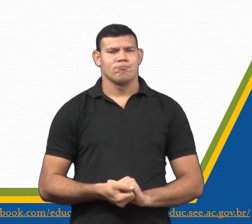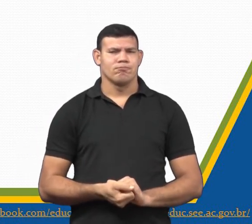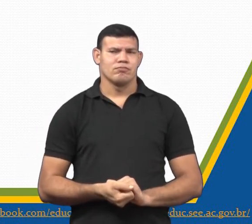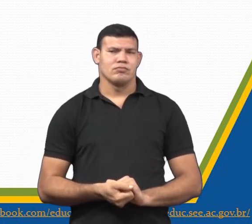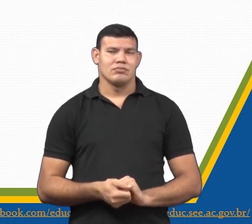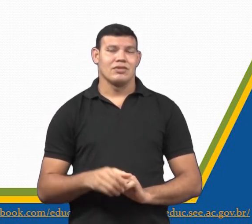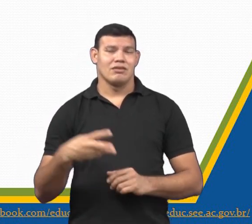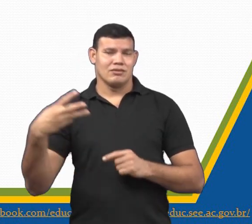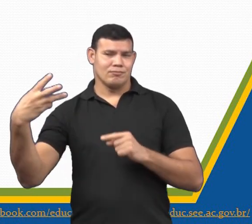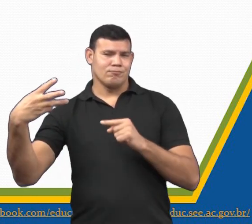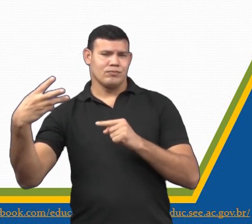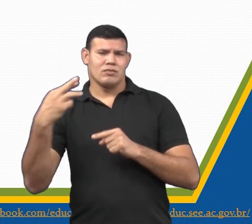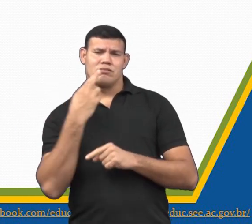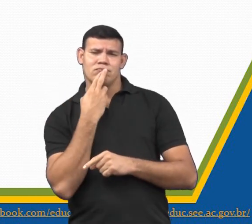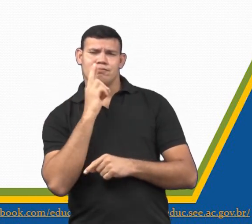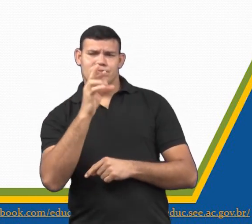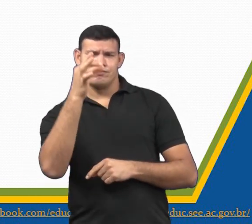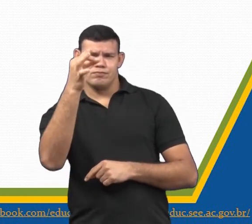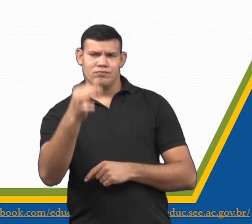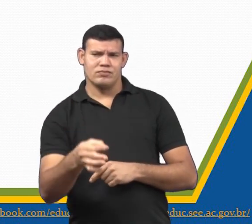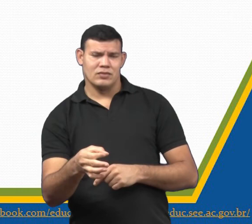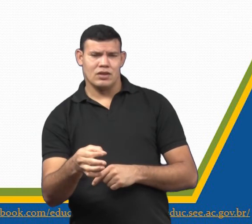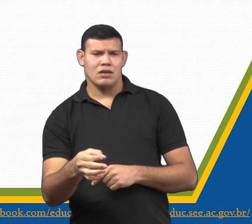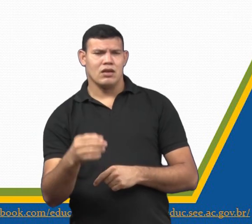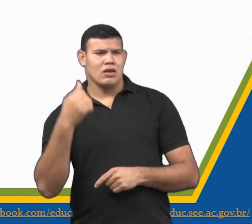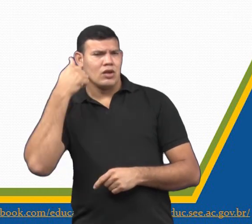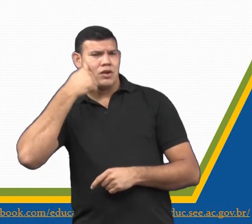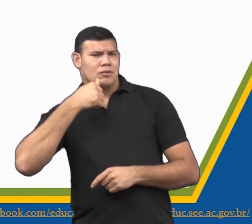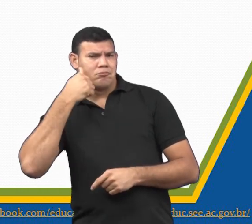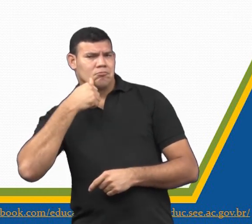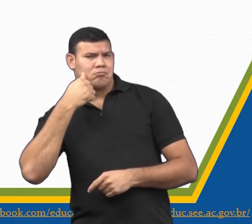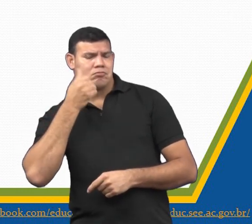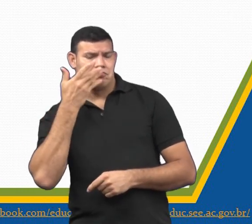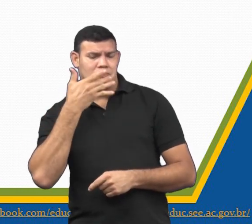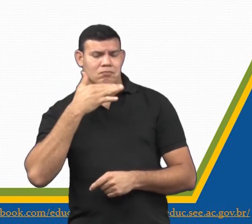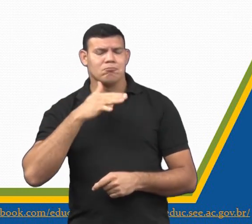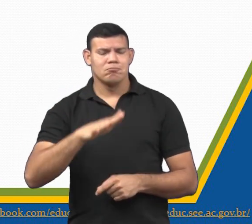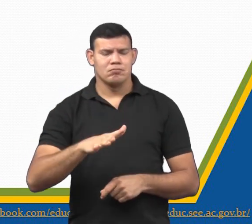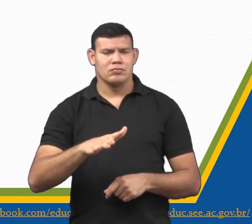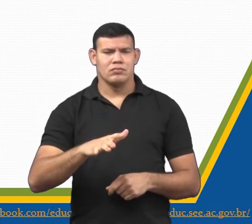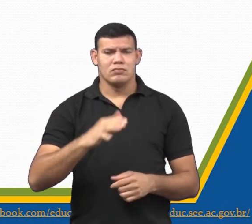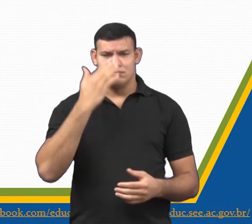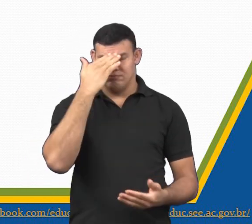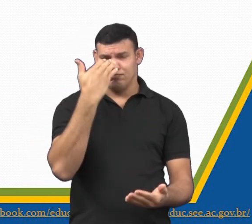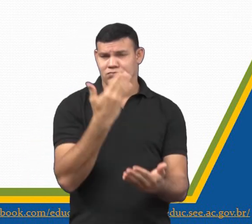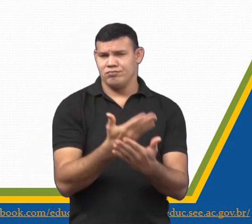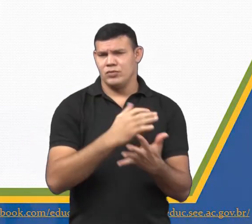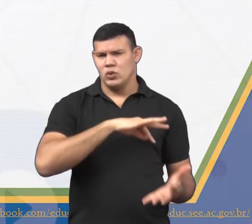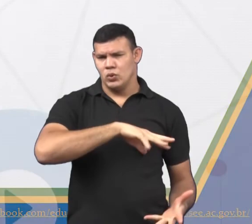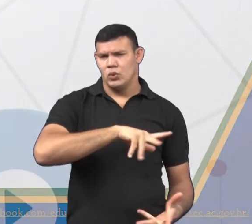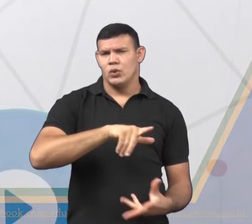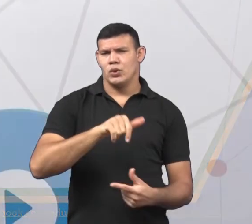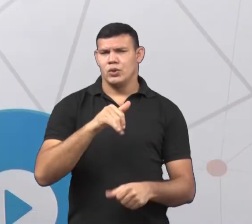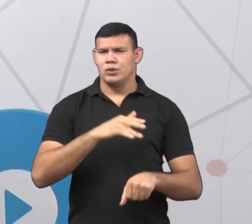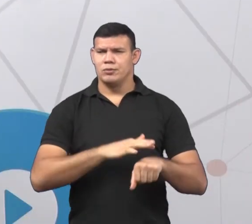está enfermo, ou seja, a Mafalda, ela acredita que o mundo está doente. Certo,